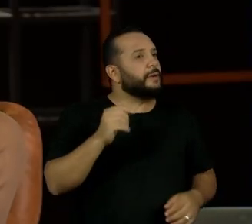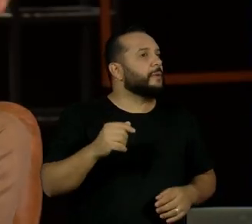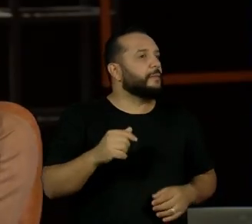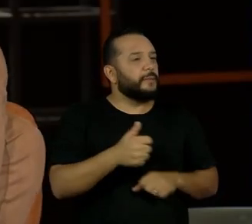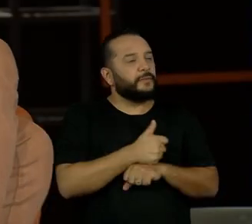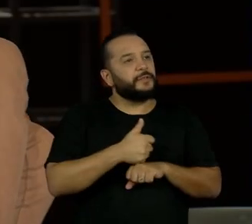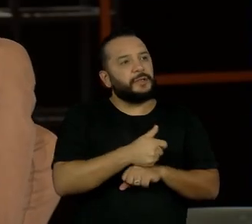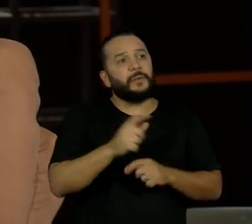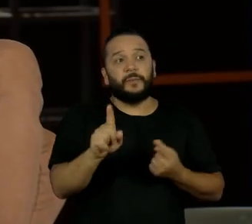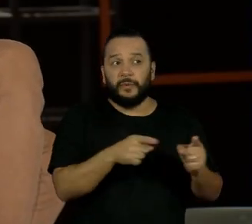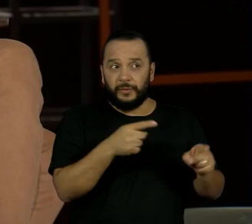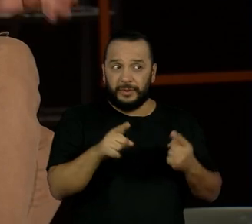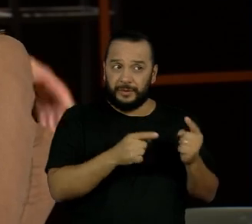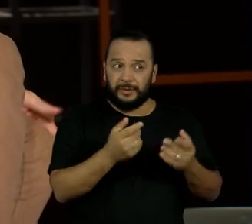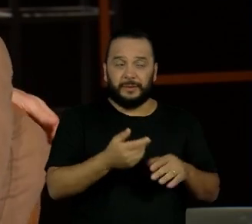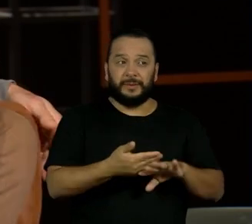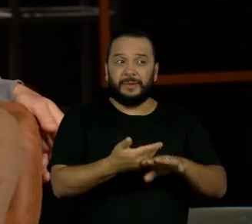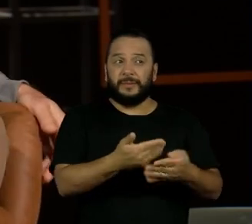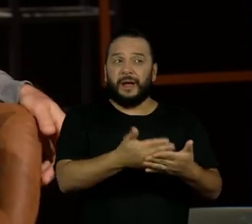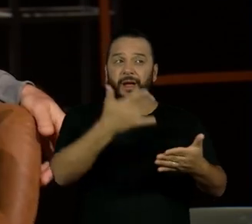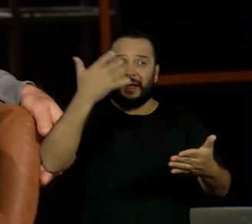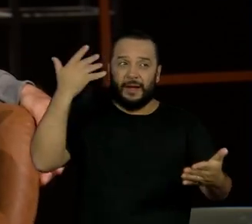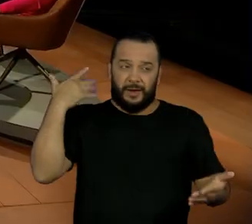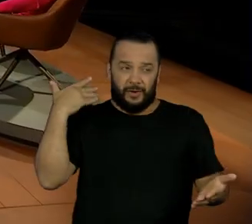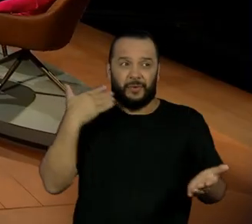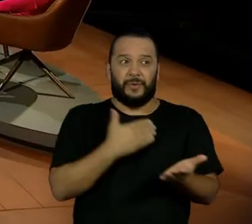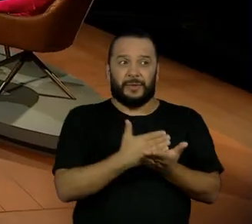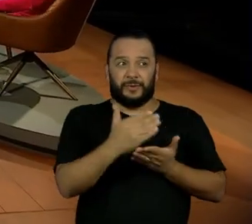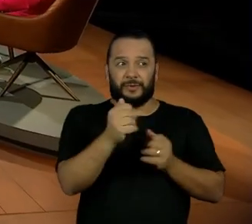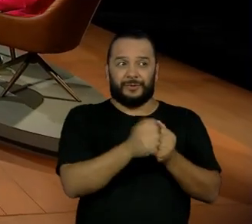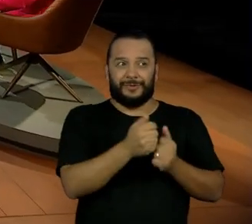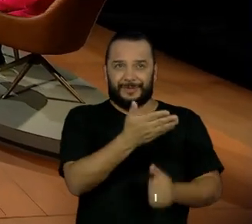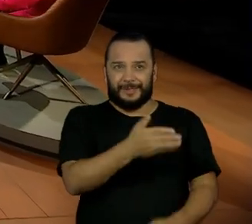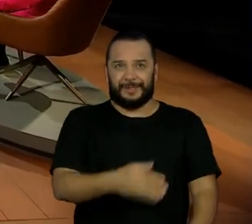também lá no início da sua carreira